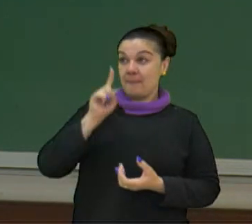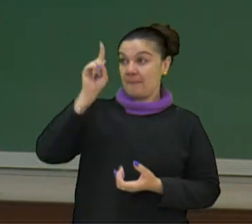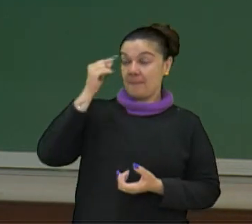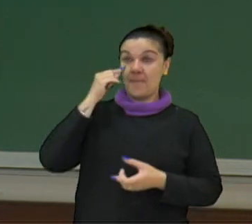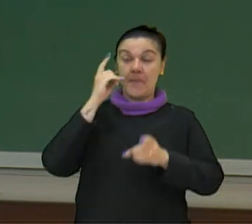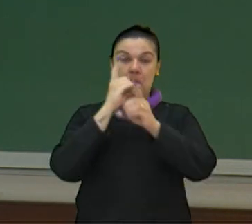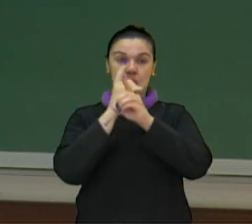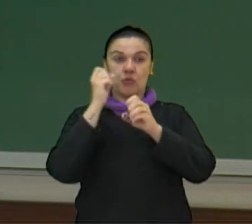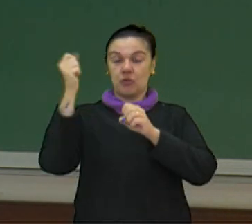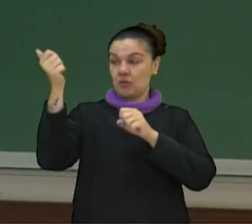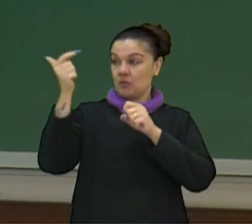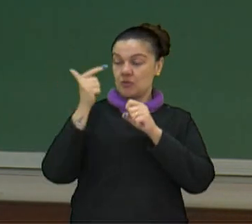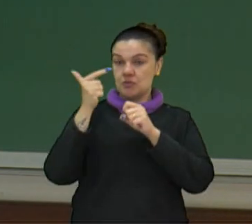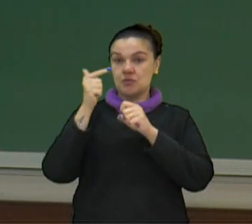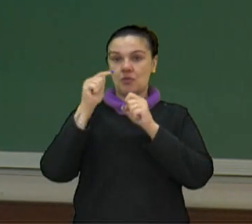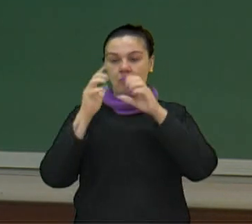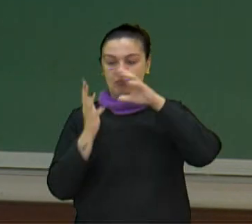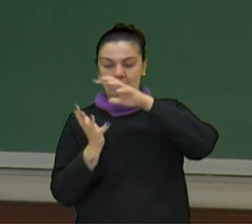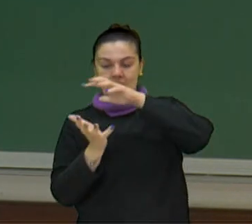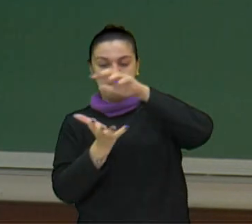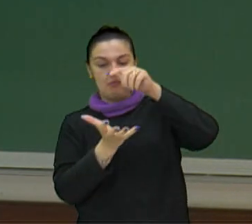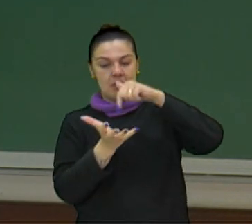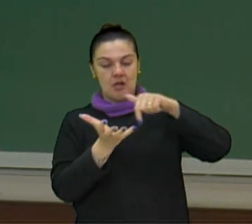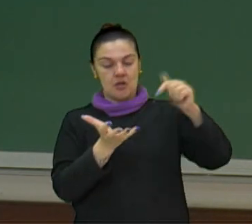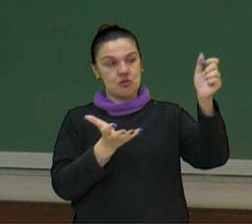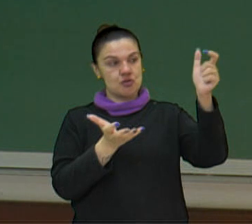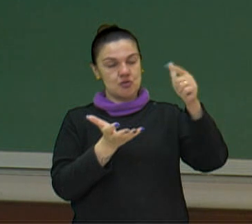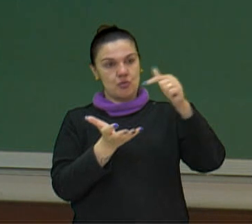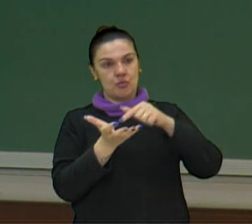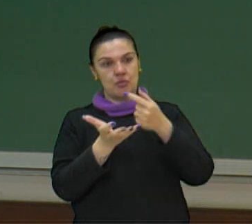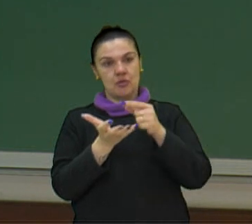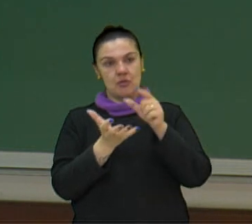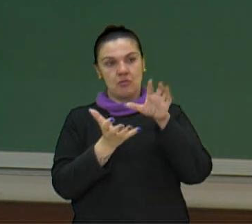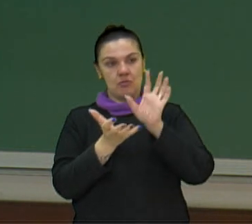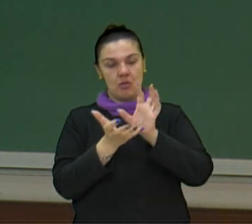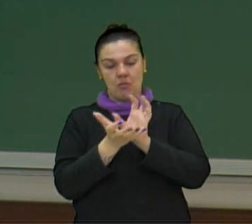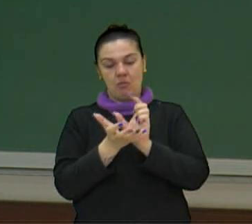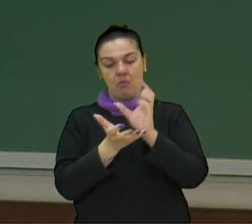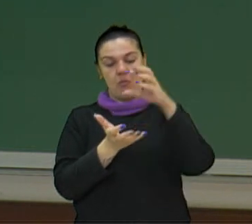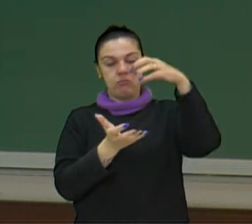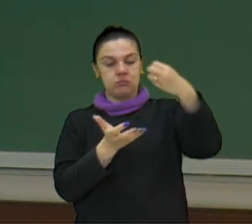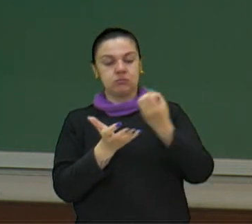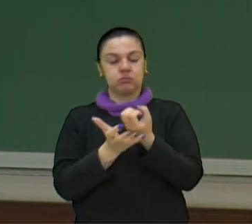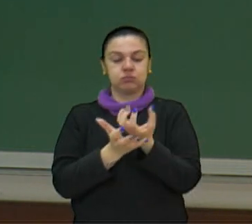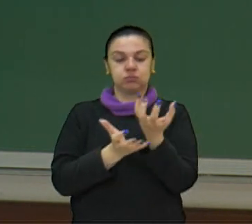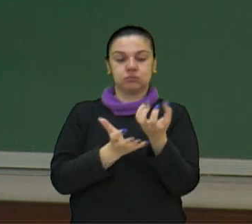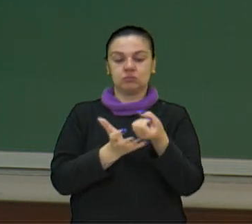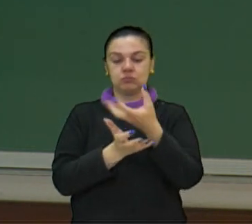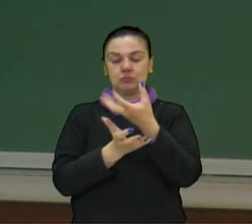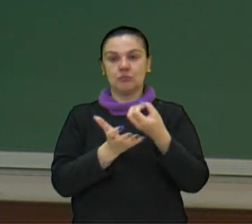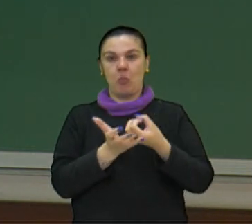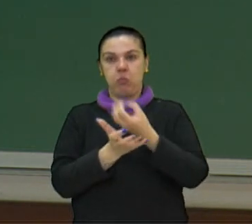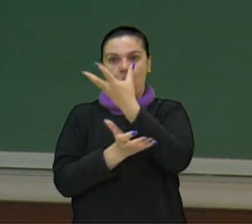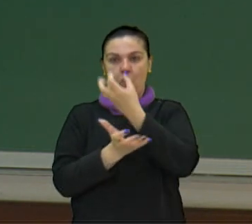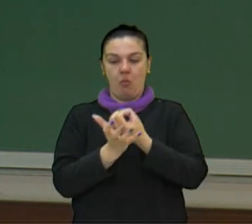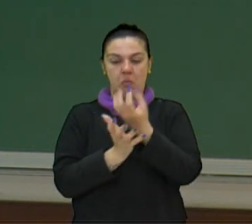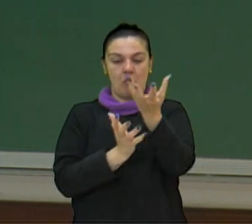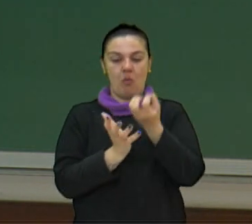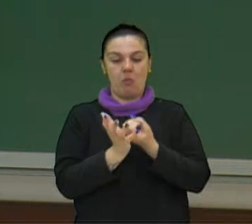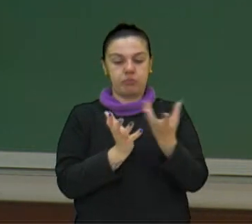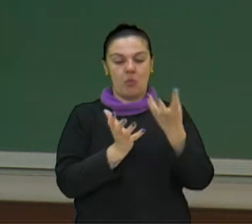que o Sol, na verdade, ele apresenta diversas protuberâncias, existem erupções